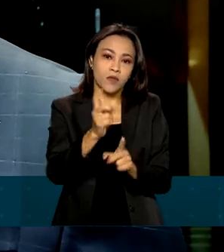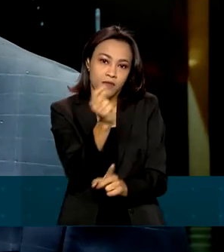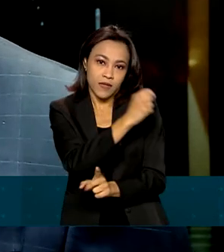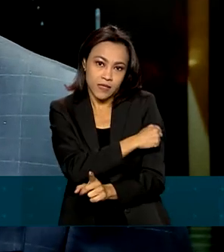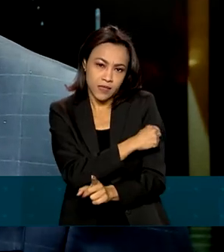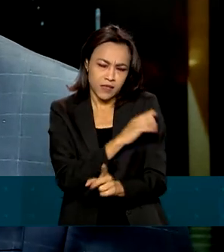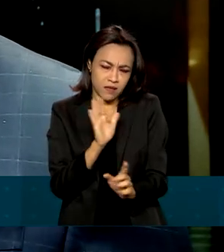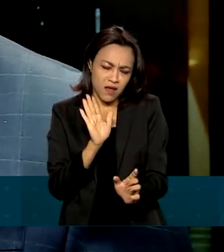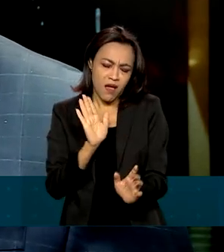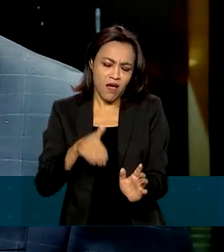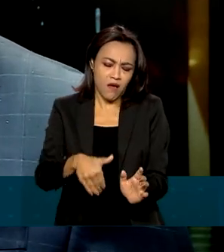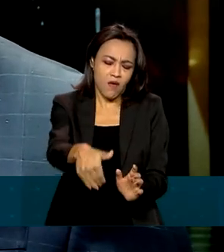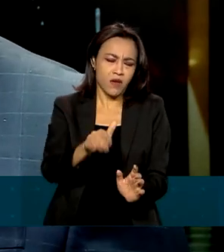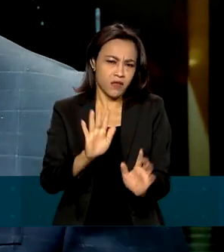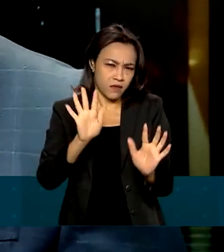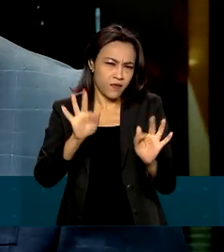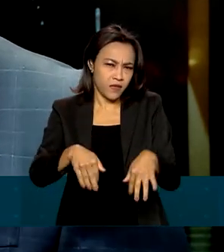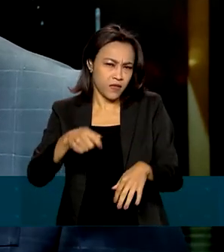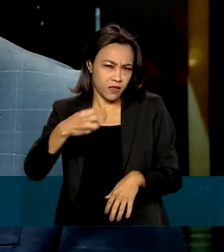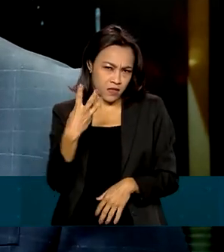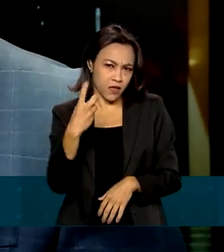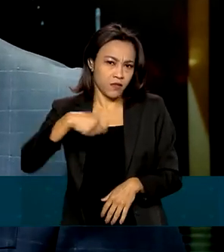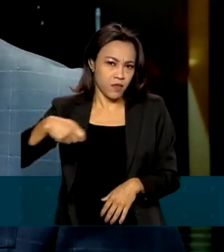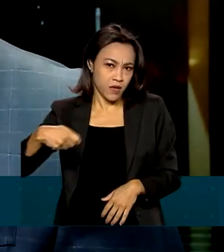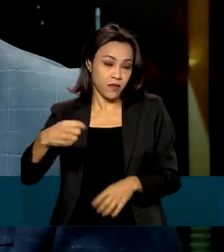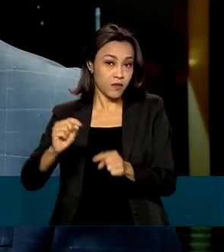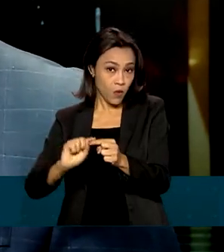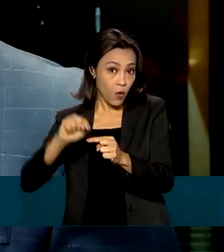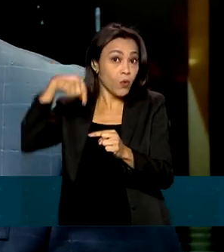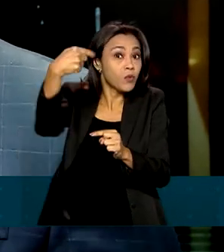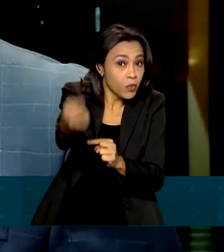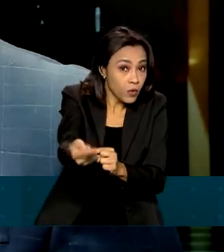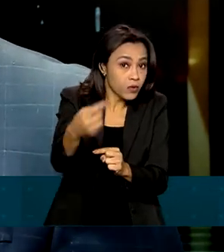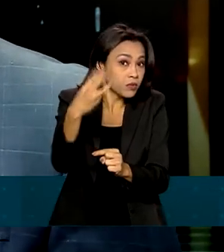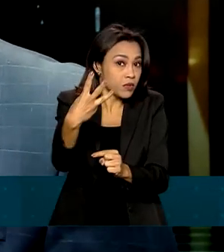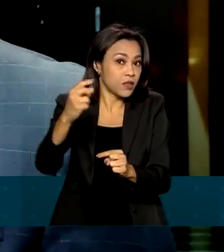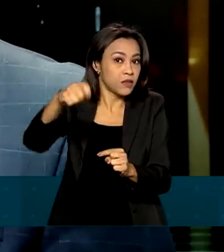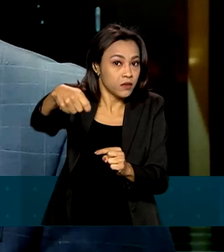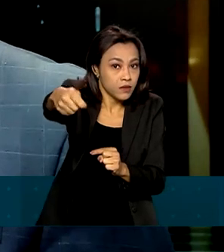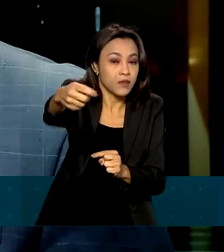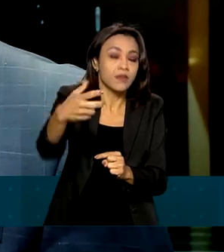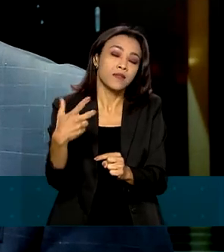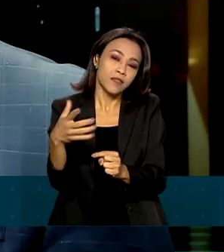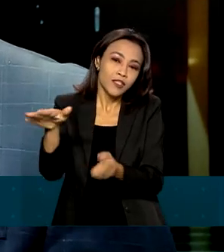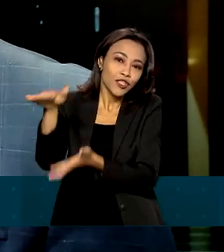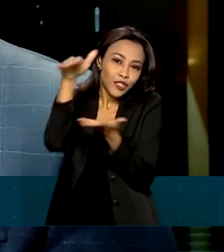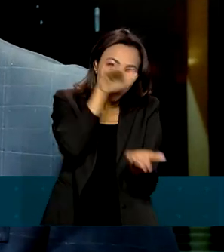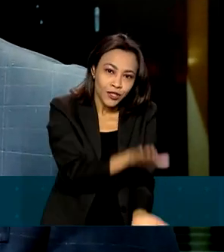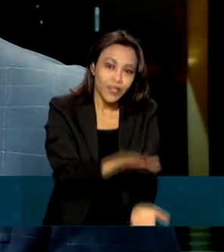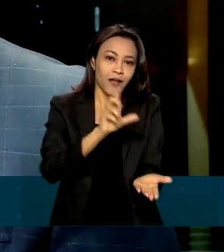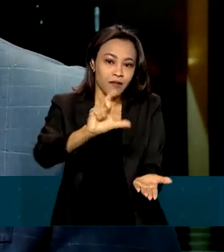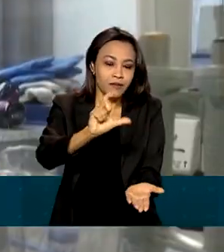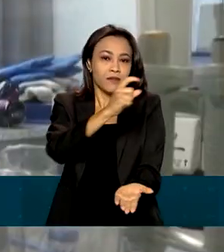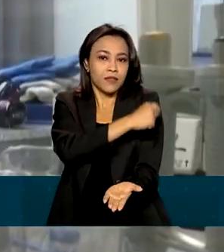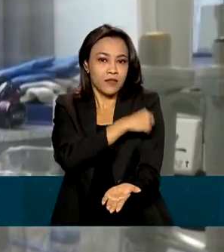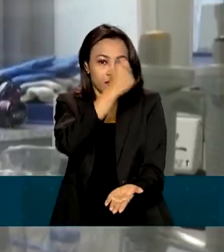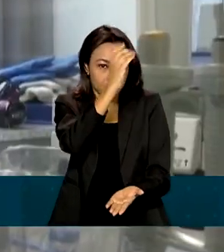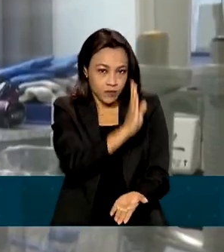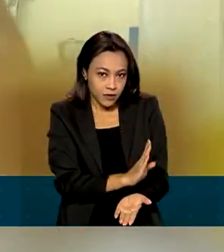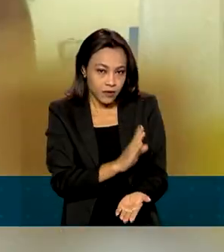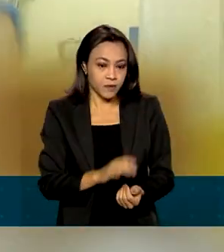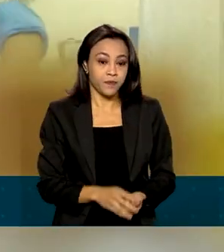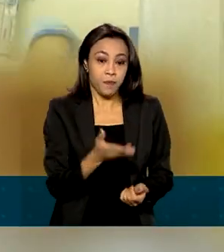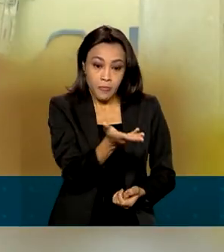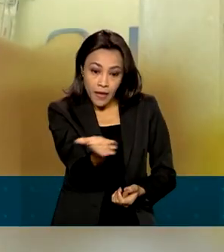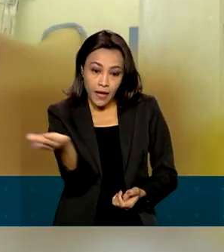o final desse trimestre ou início do próximo trimestre, temos a expectativa de chegada dessas doses. Os